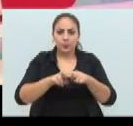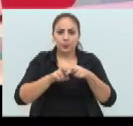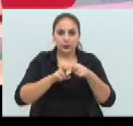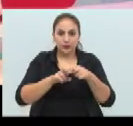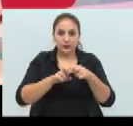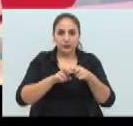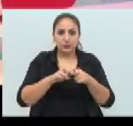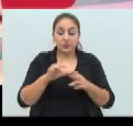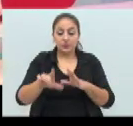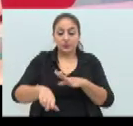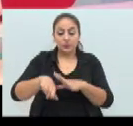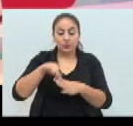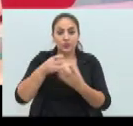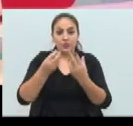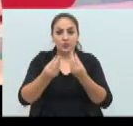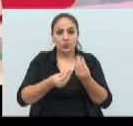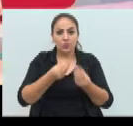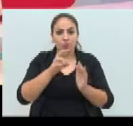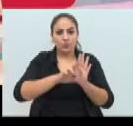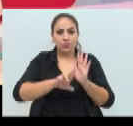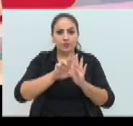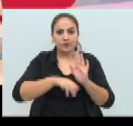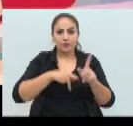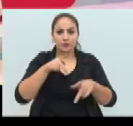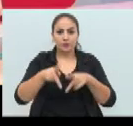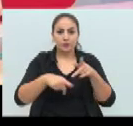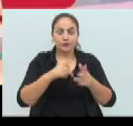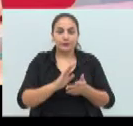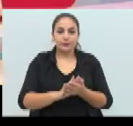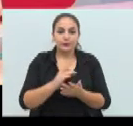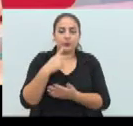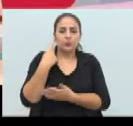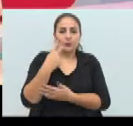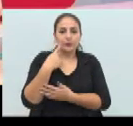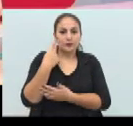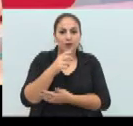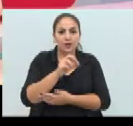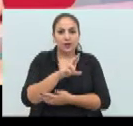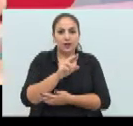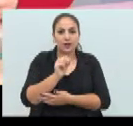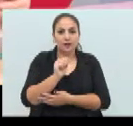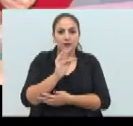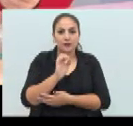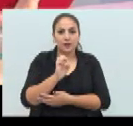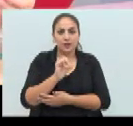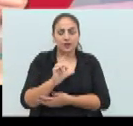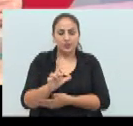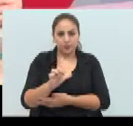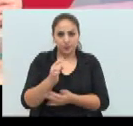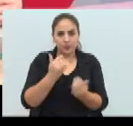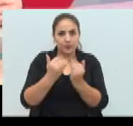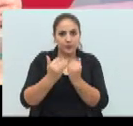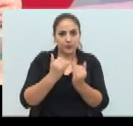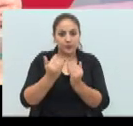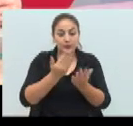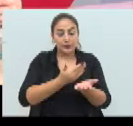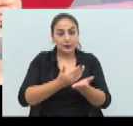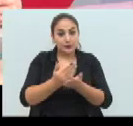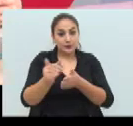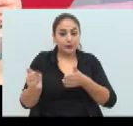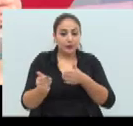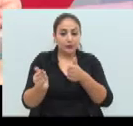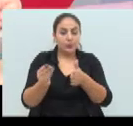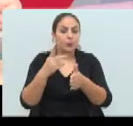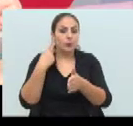foram eleitos como representantes do povo. O vereador Rafael Colucci, por exemplo, iniciou a sua carreira política